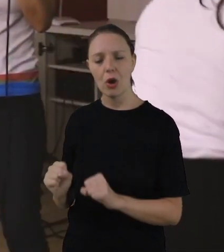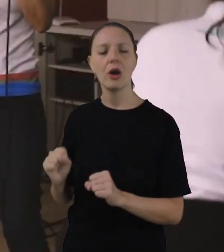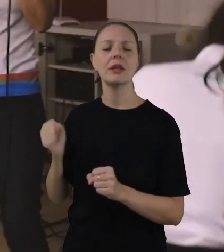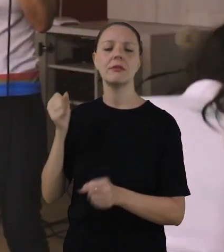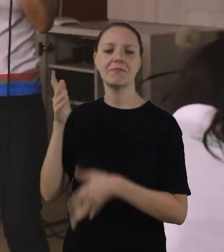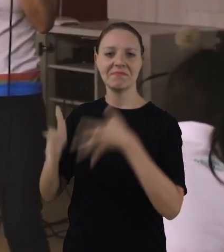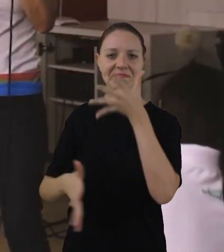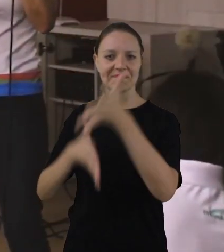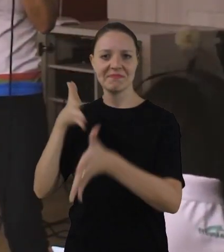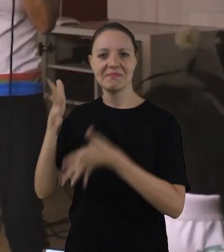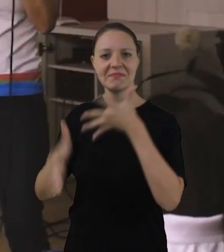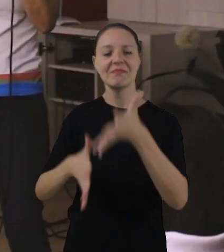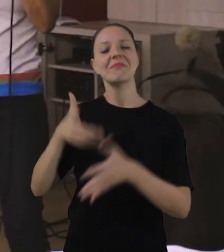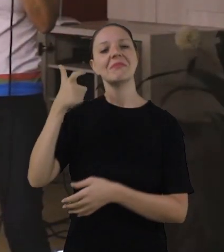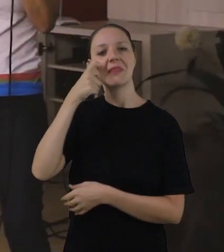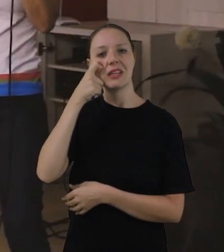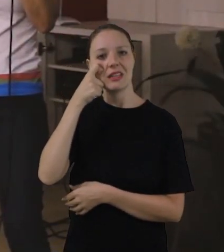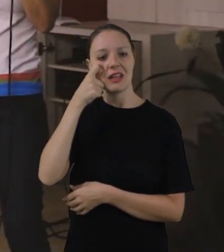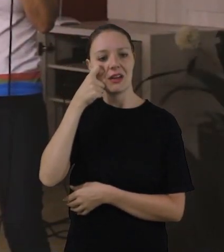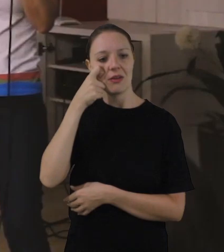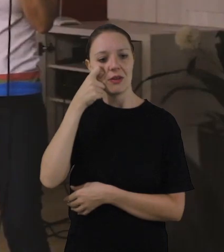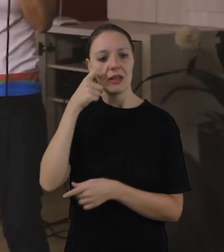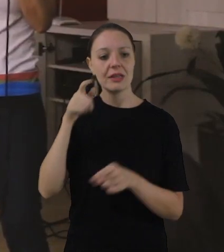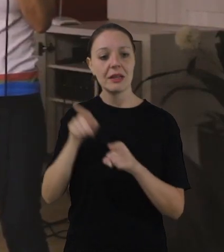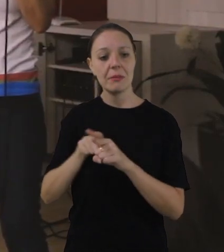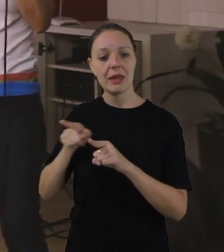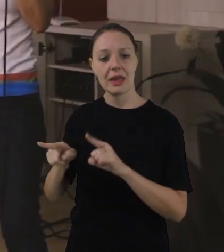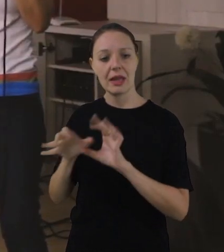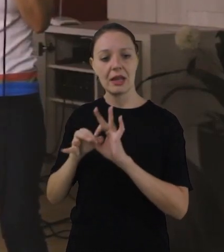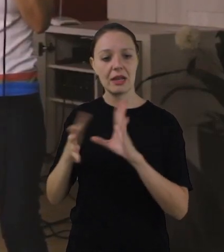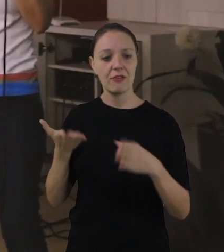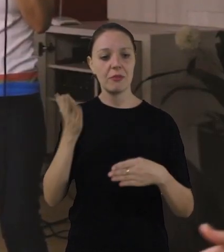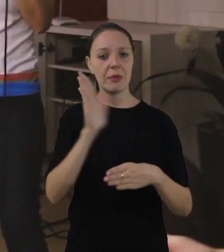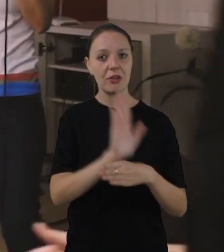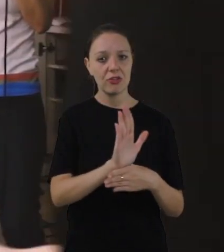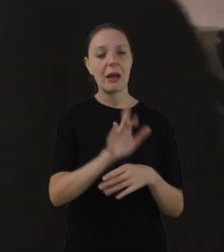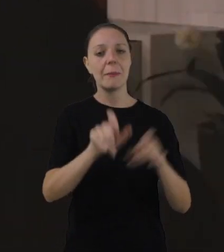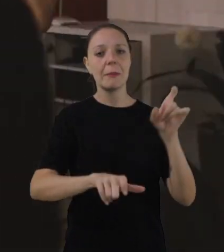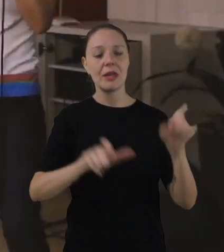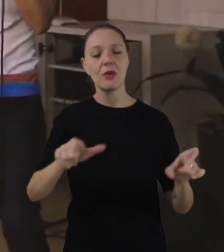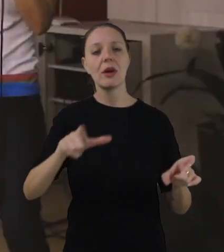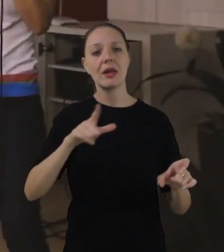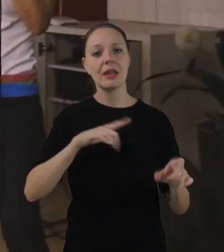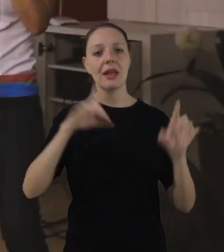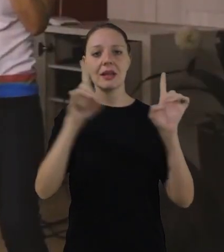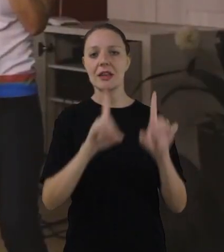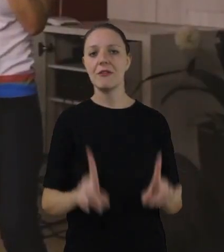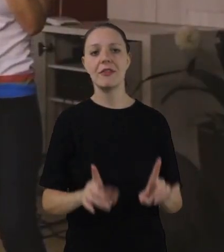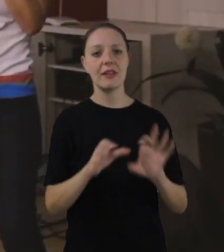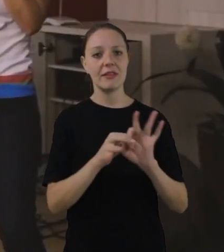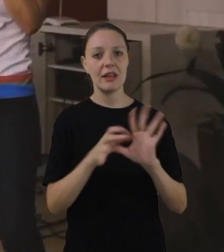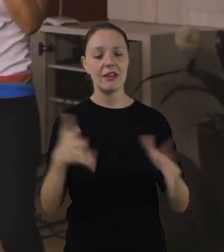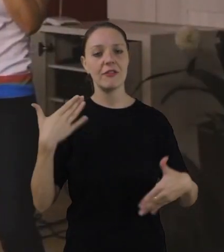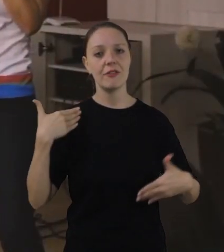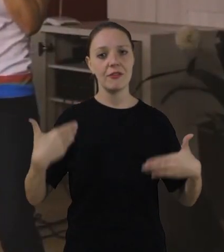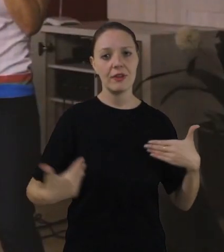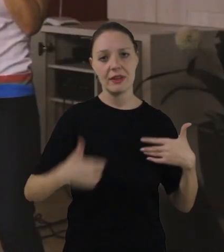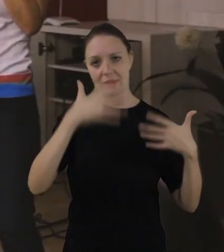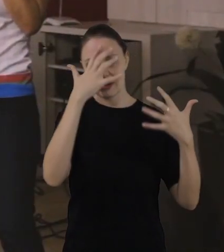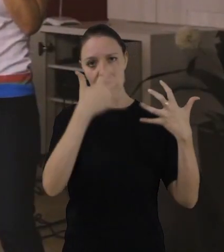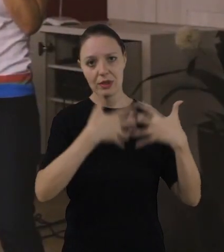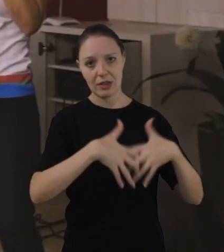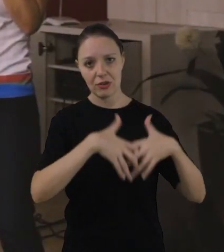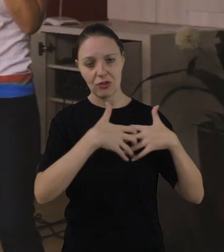qualquer deficiência física, motora, cognitiva e auditiva. Obrigada,